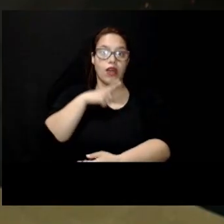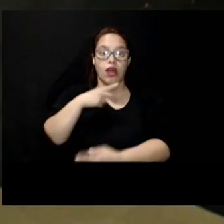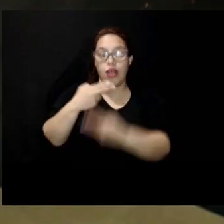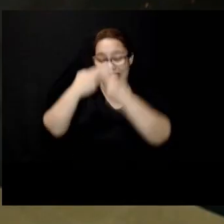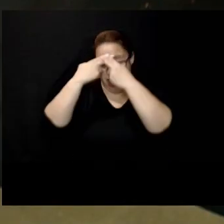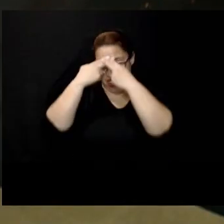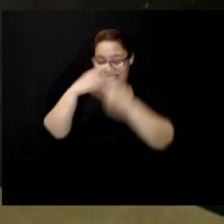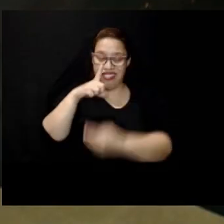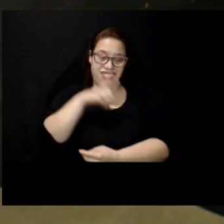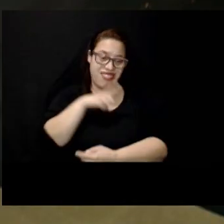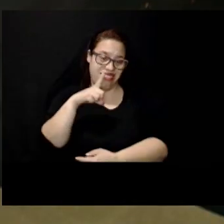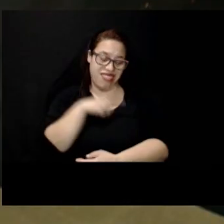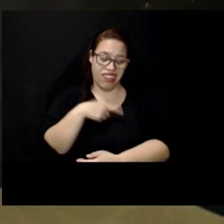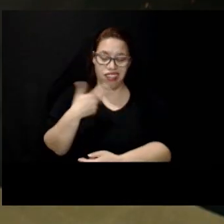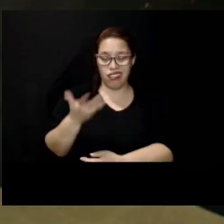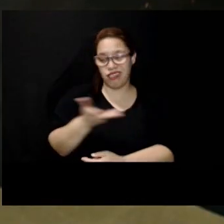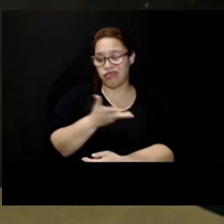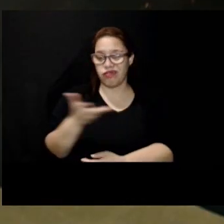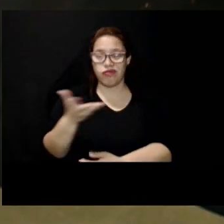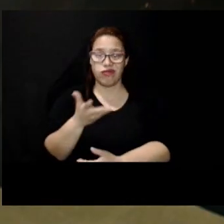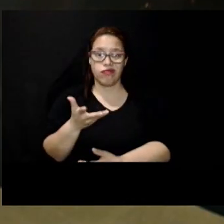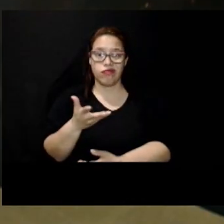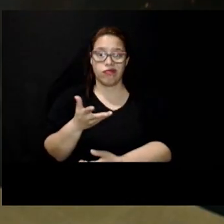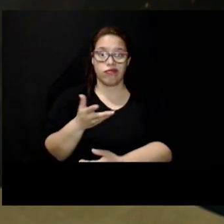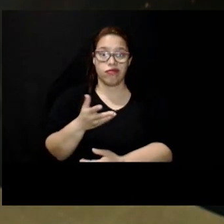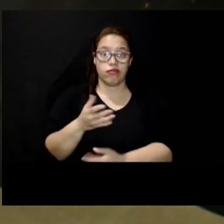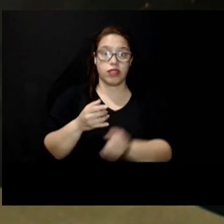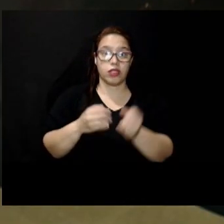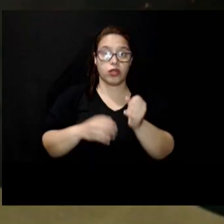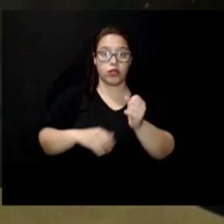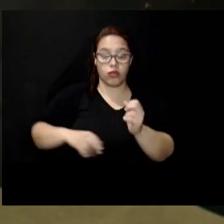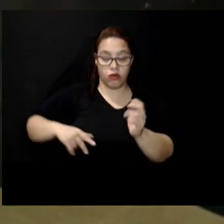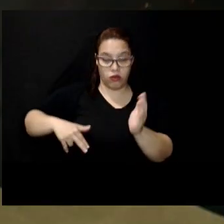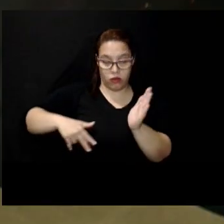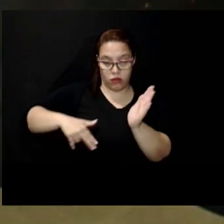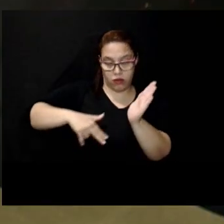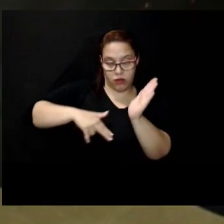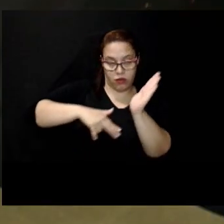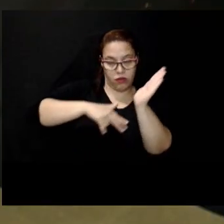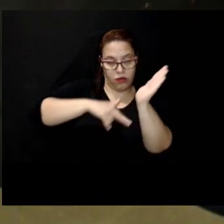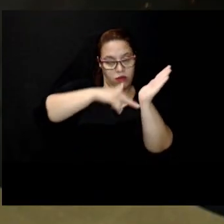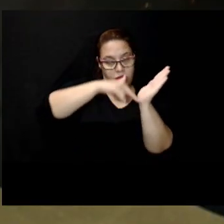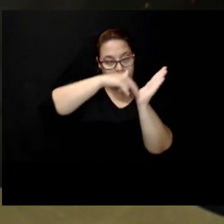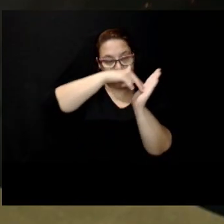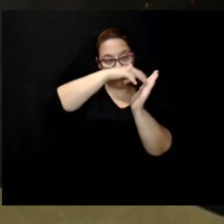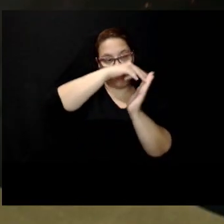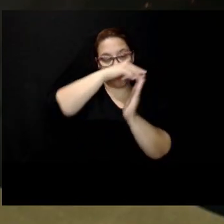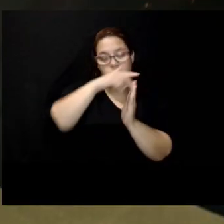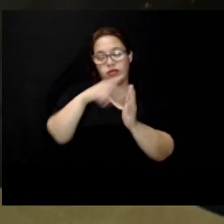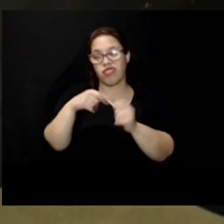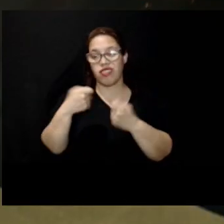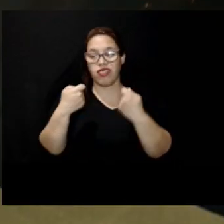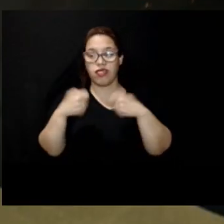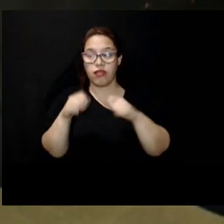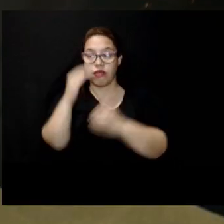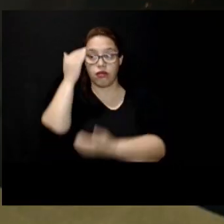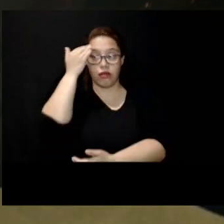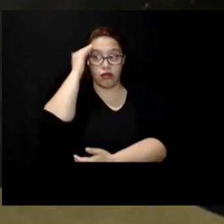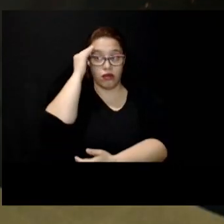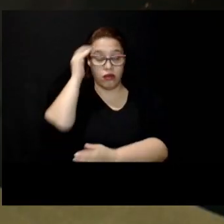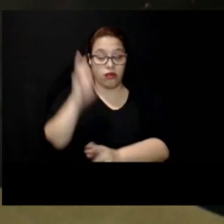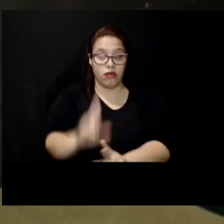tenho trauma de uma escada rolante, tenho trauma. Então, a gente precisa entender a diferença